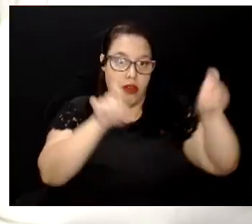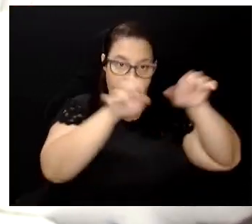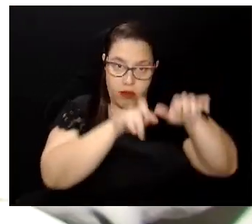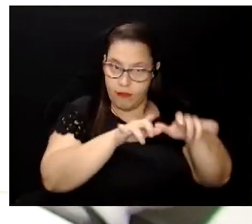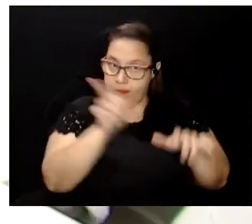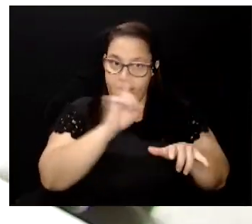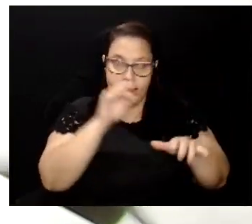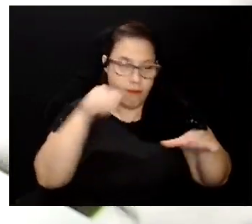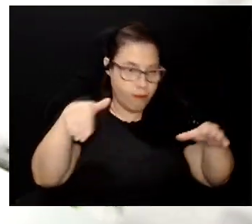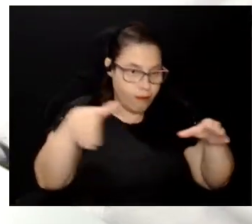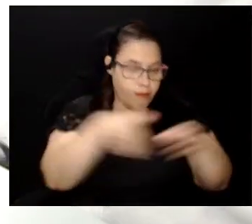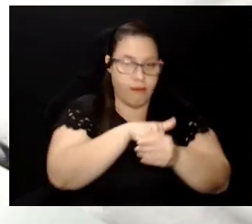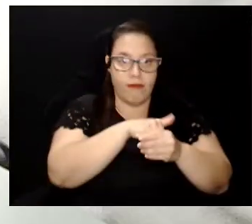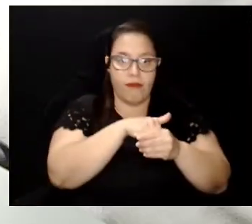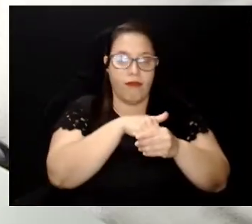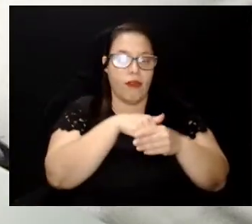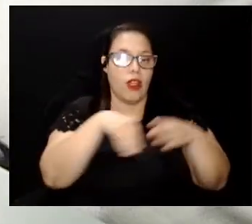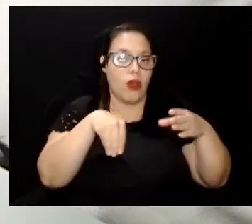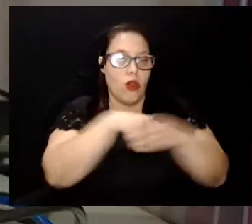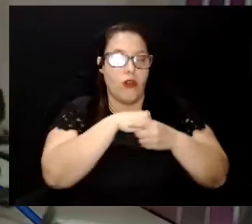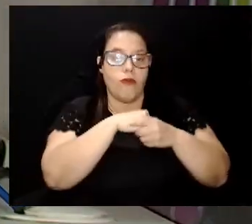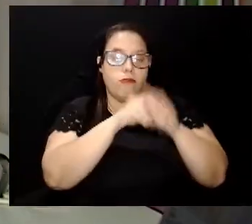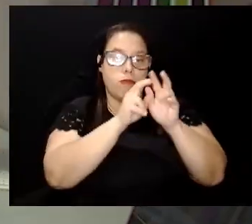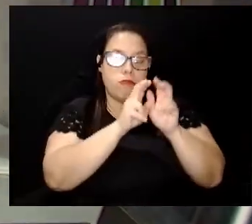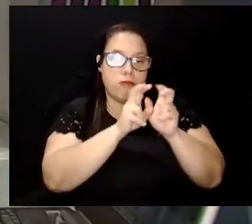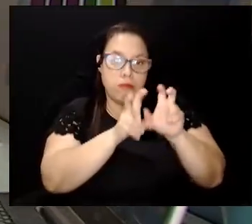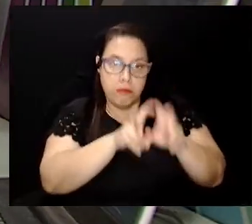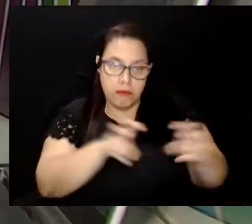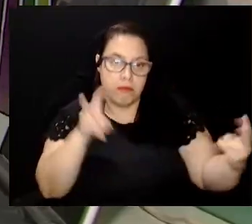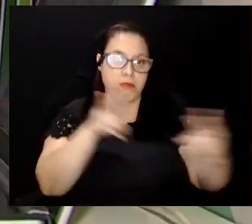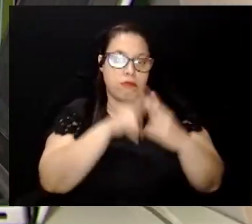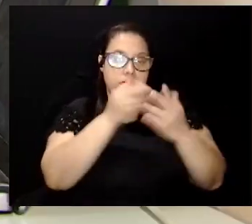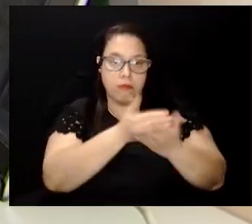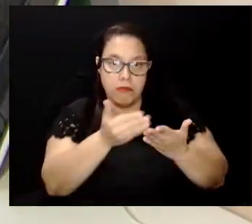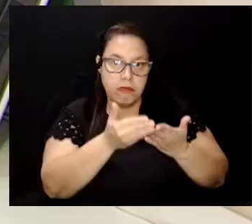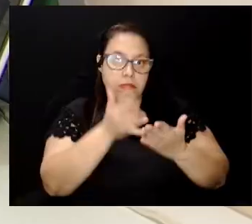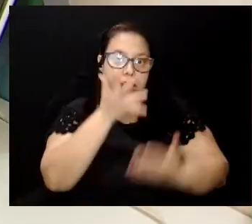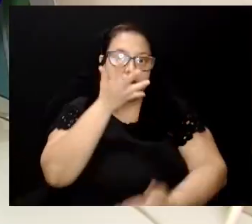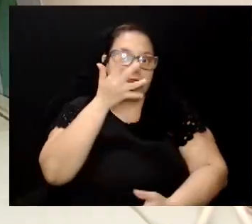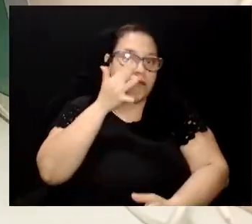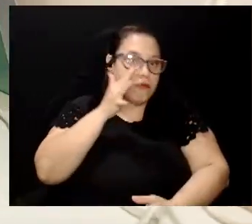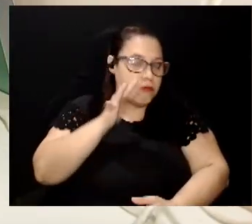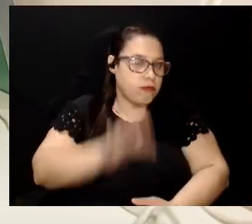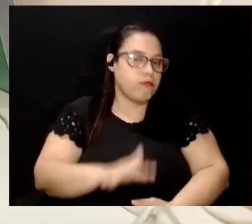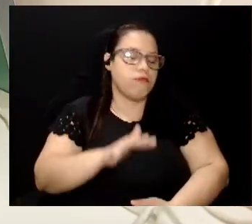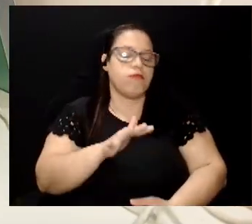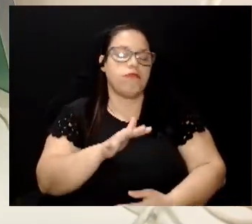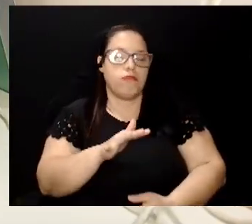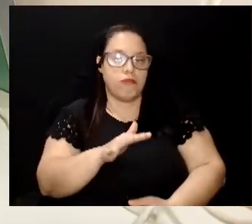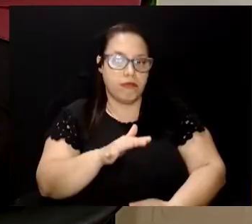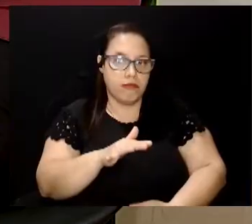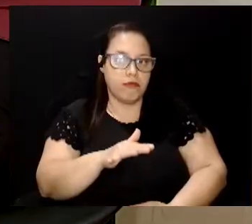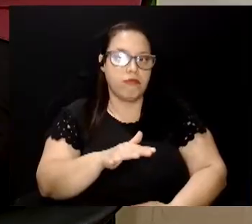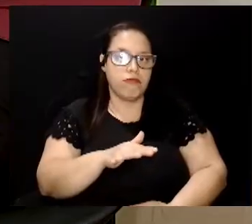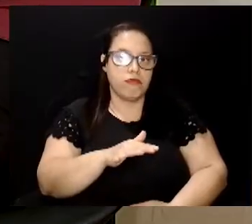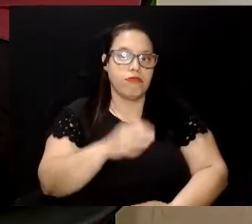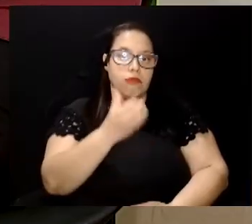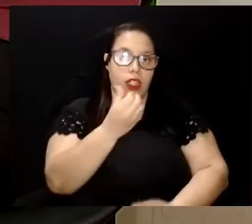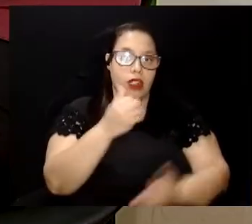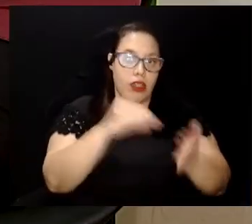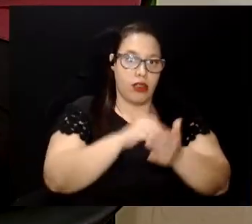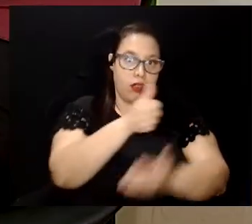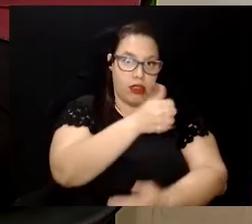nós começamos esse projeto bem pequenininho para as crianças, de 6 a 14 anos, o nosso serviço de